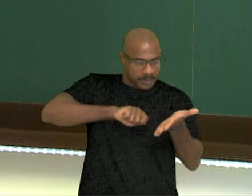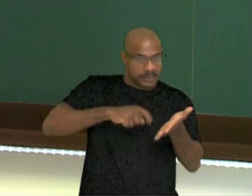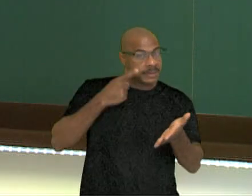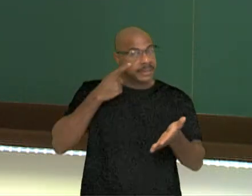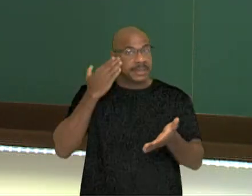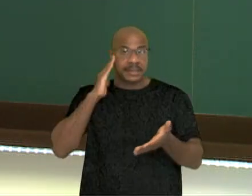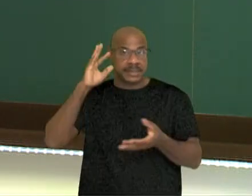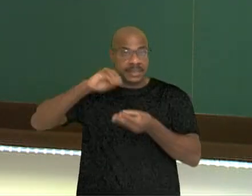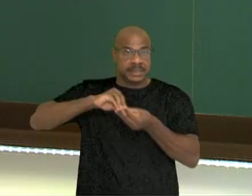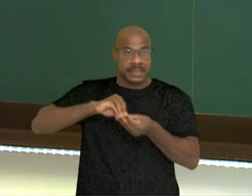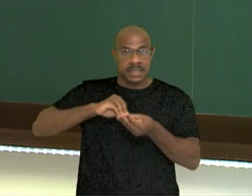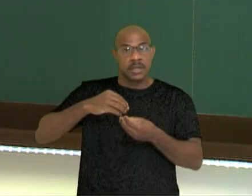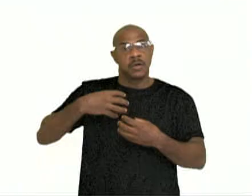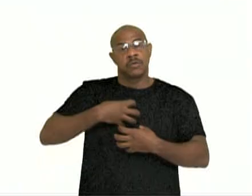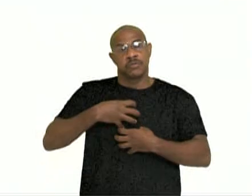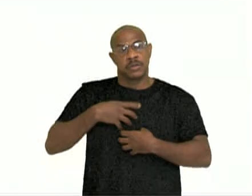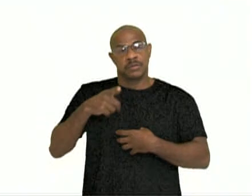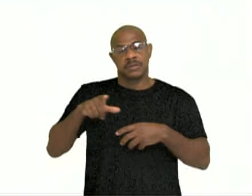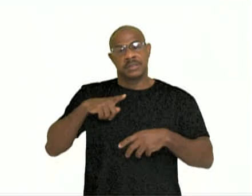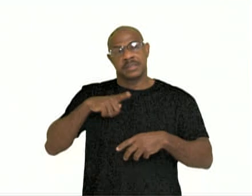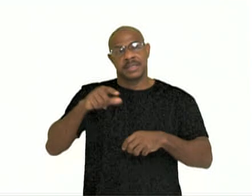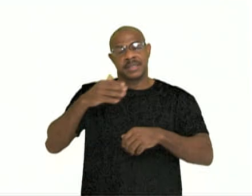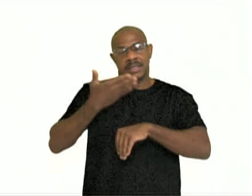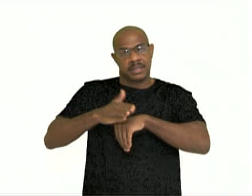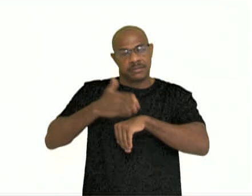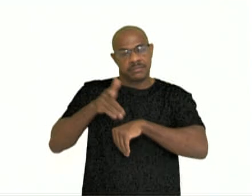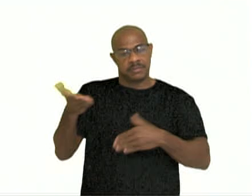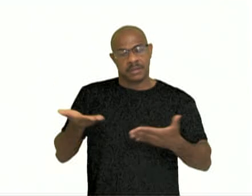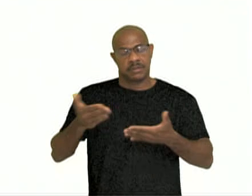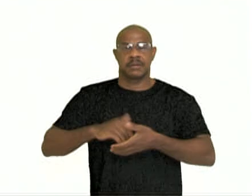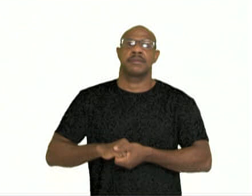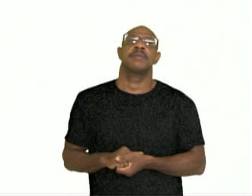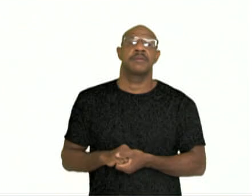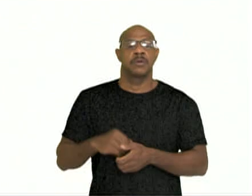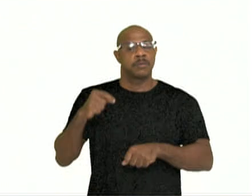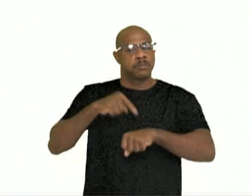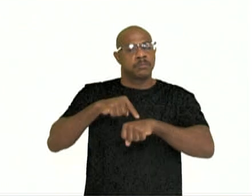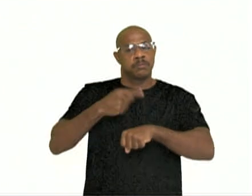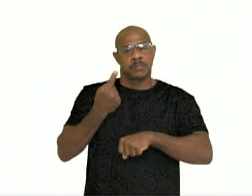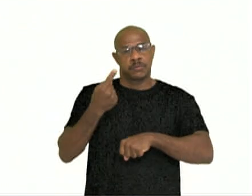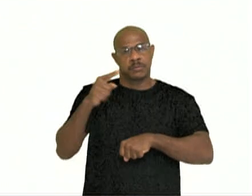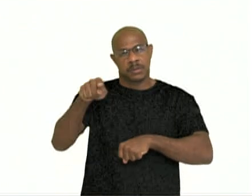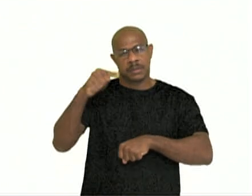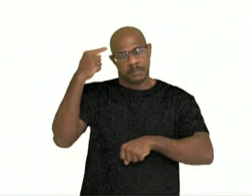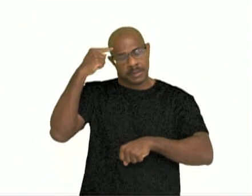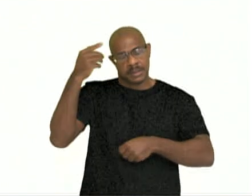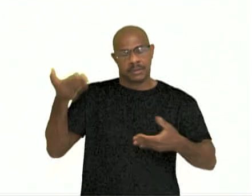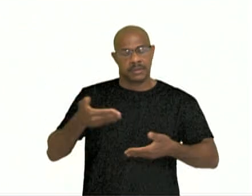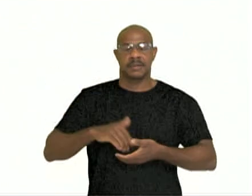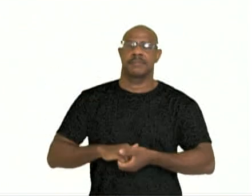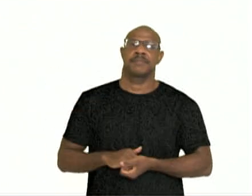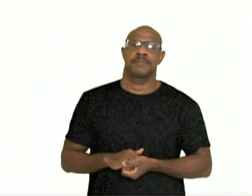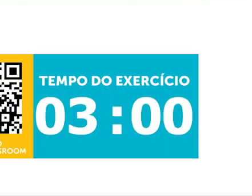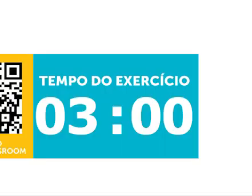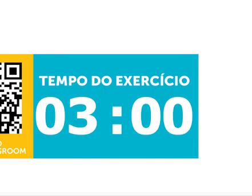móvel. Você vai ver que vai ser bem tranquilo para conseguir compreender. Então, um minutinho aí para vocês pensarem.